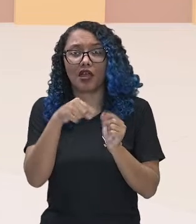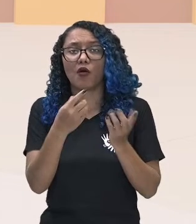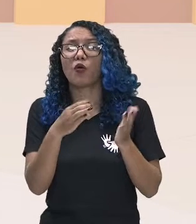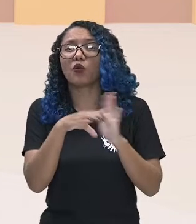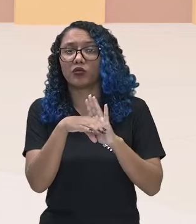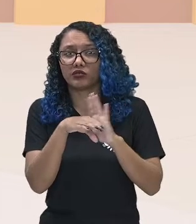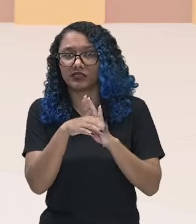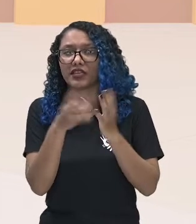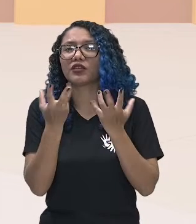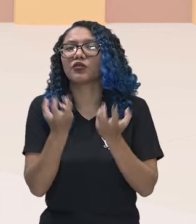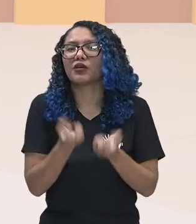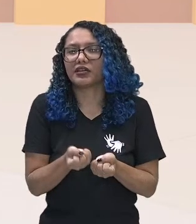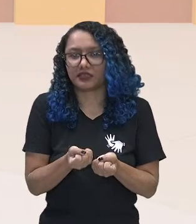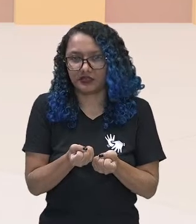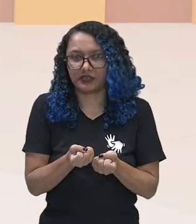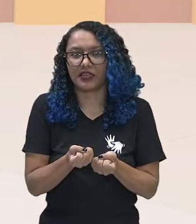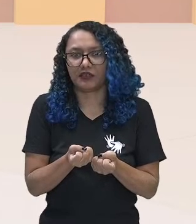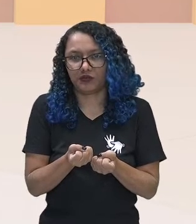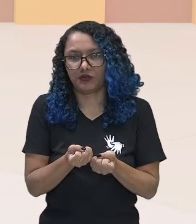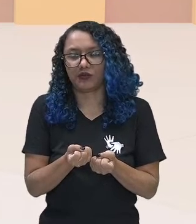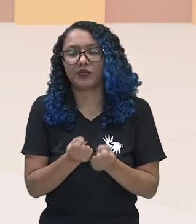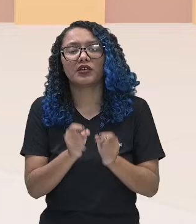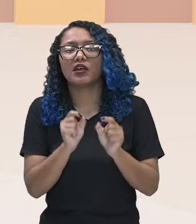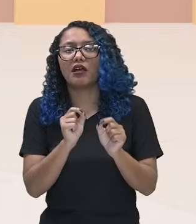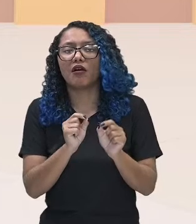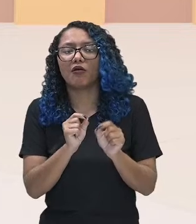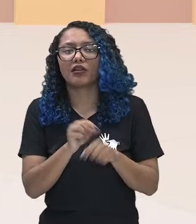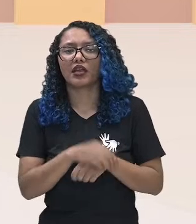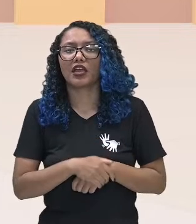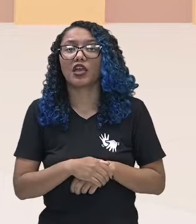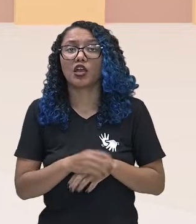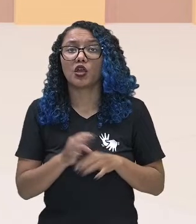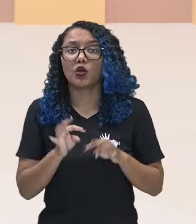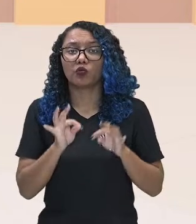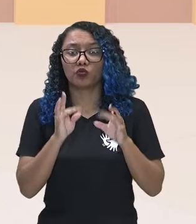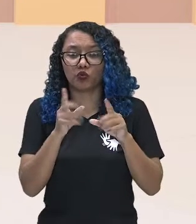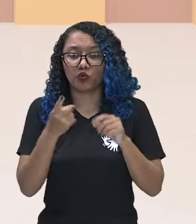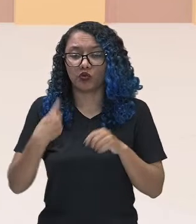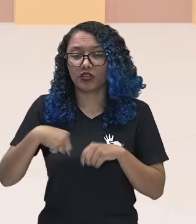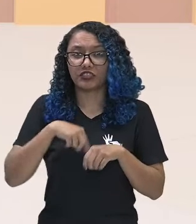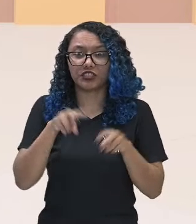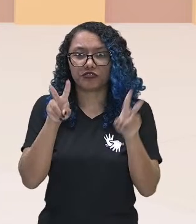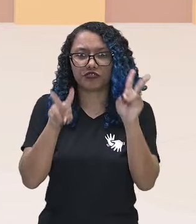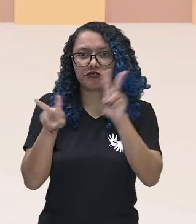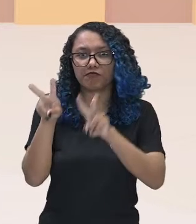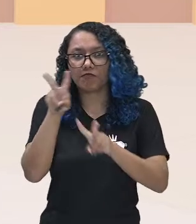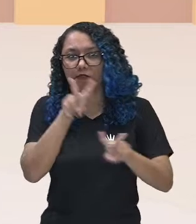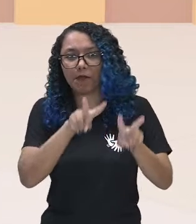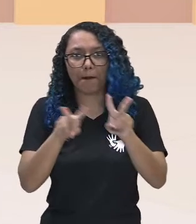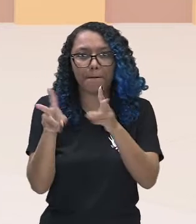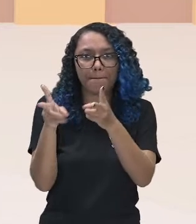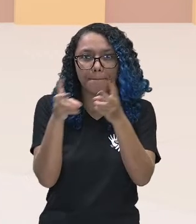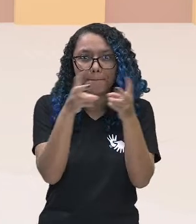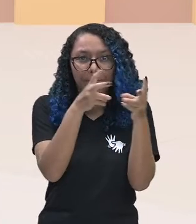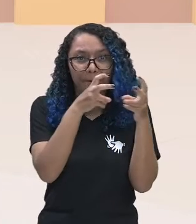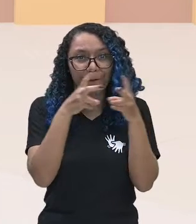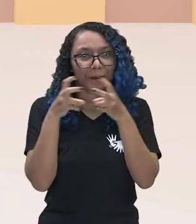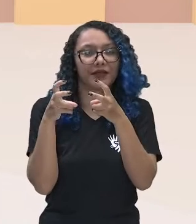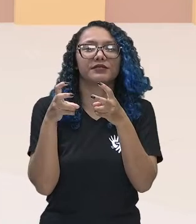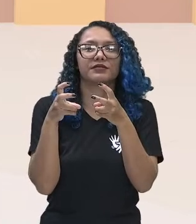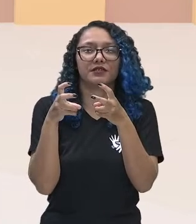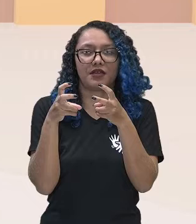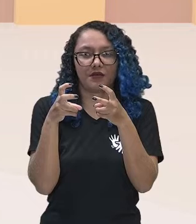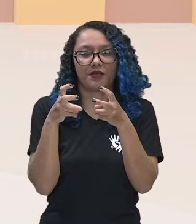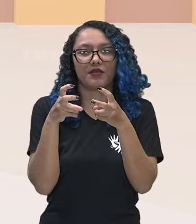colocado apenas como tudo aquilo que os nossos olhos conseguem ver, perceber, né? Então, a partir disso,